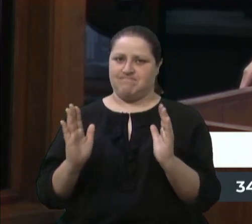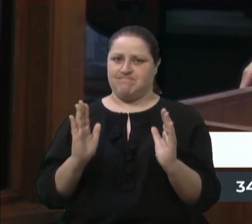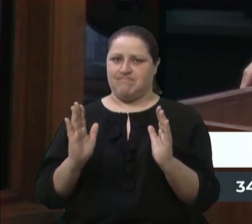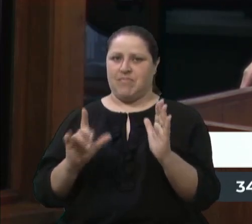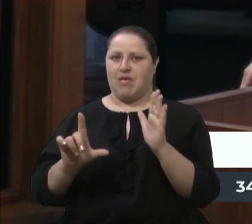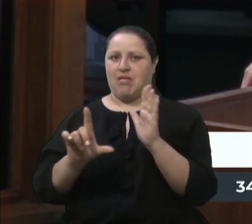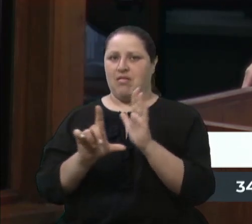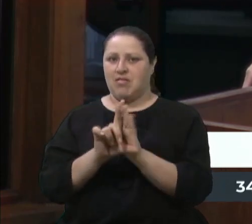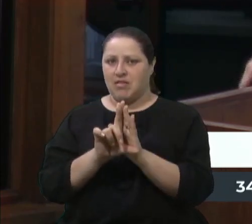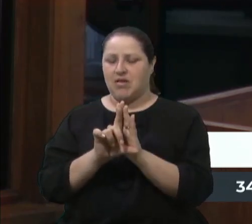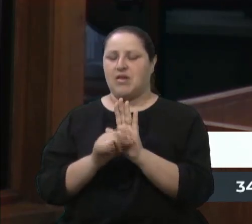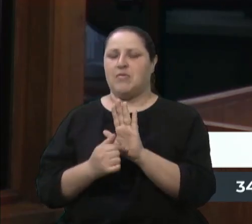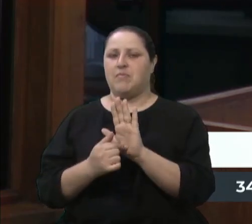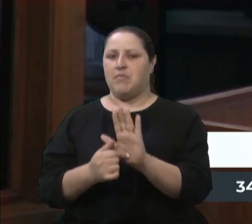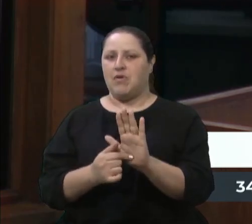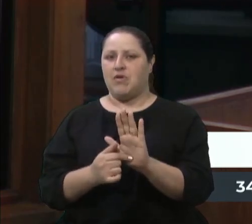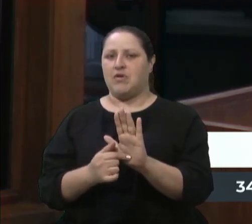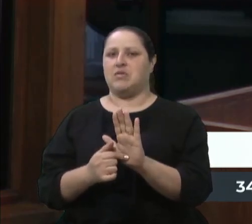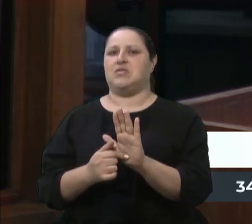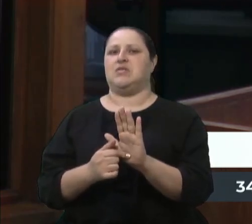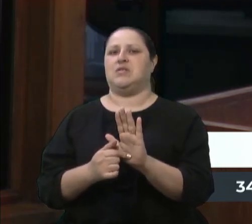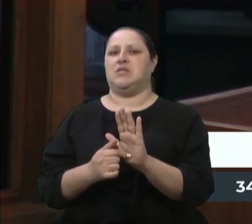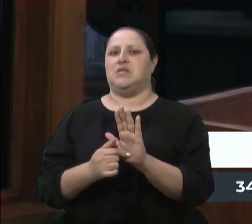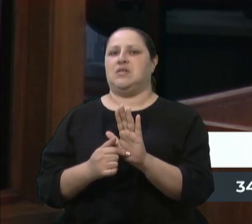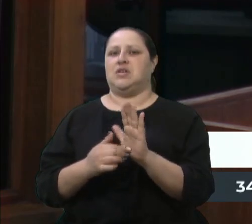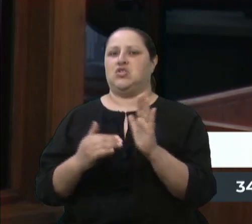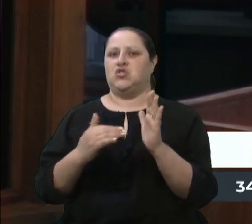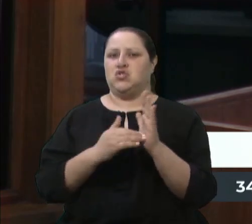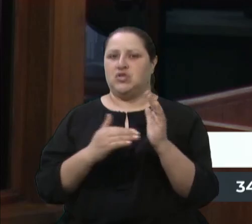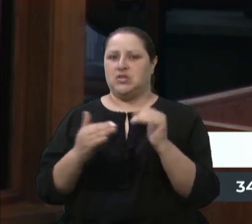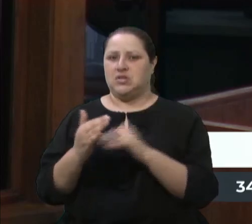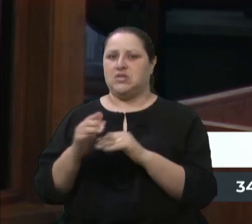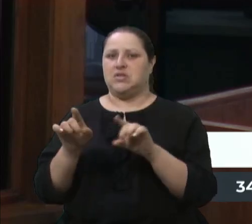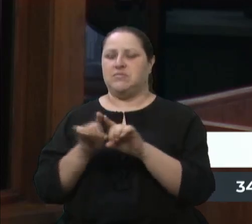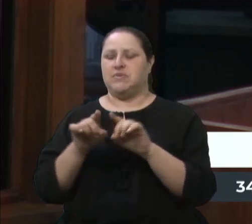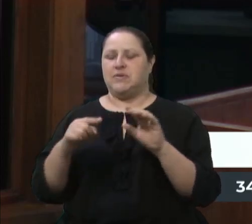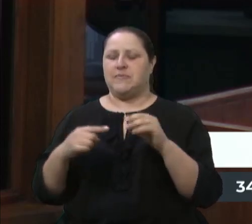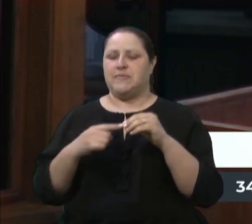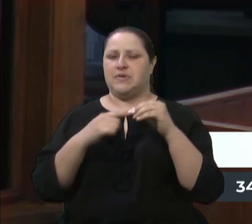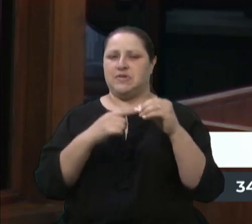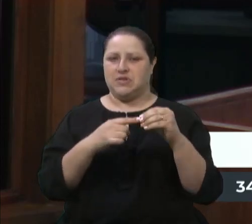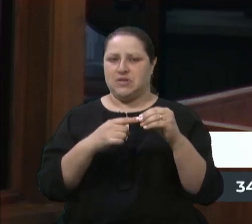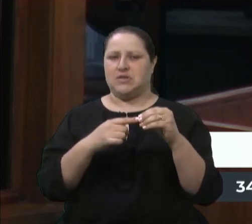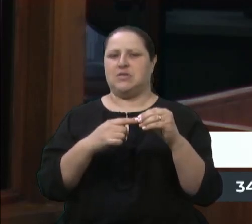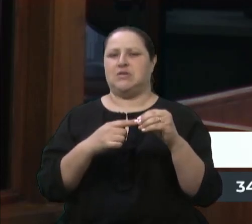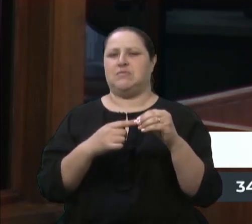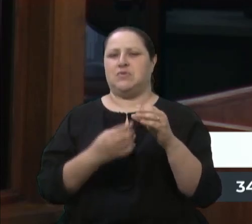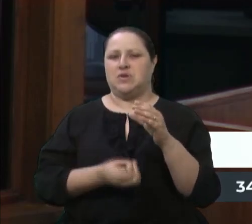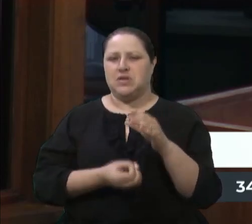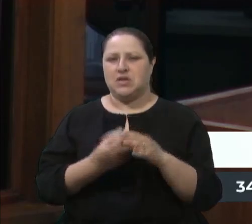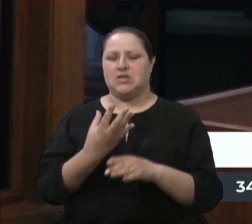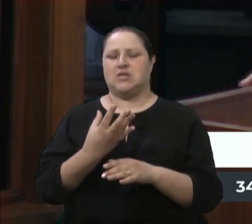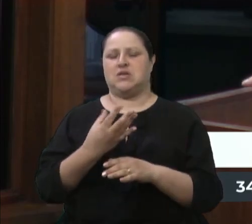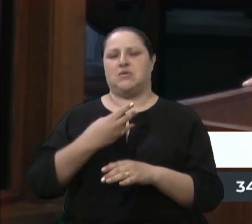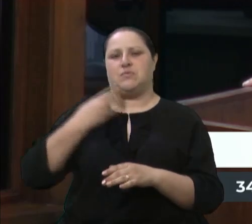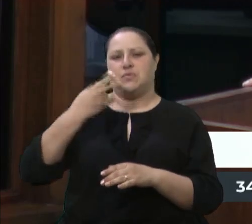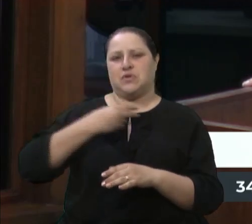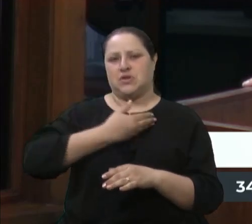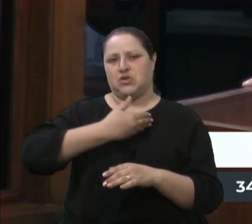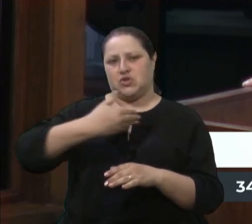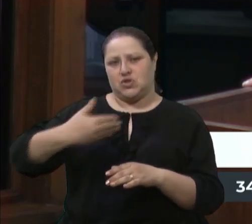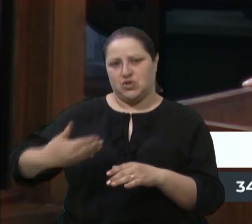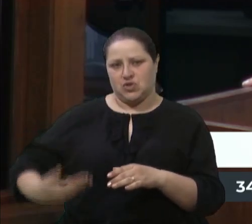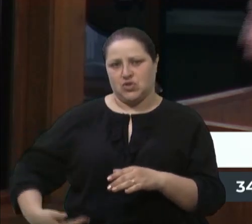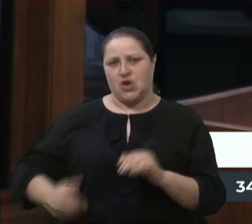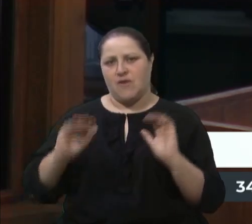princípios e as diretrizes para a implementação de políticas públicas voltadas à primeira